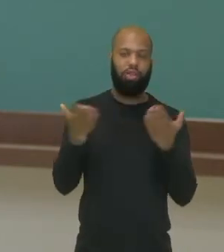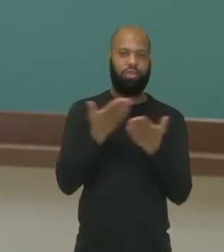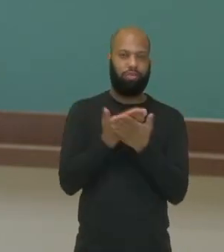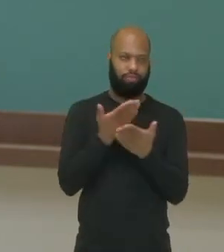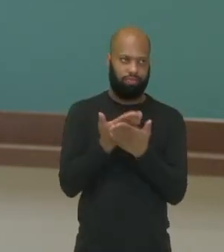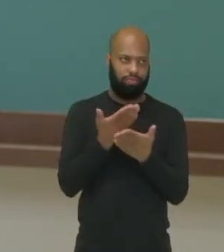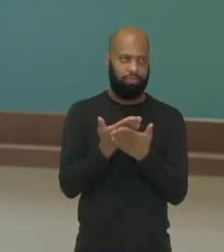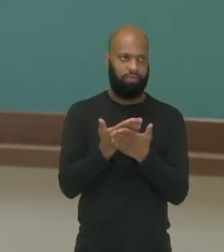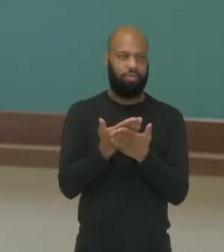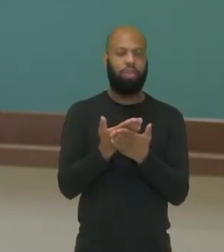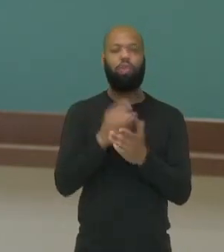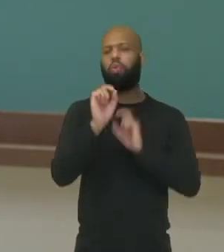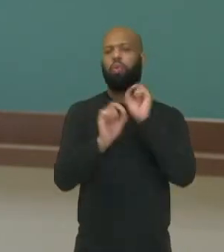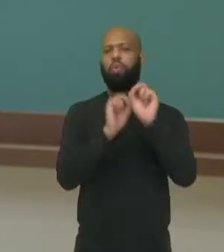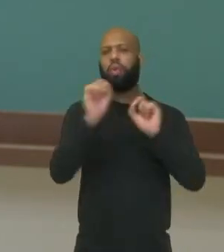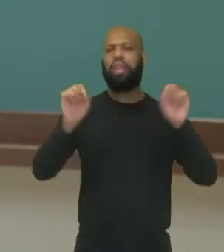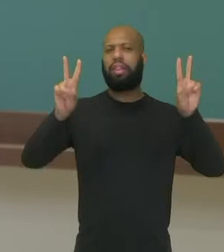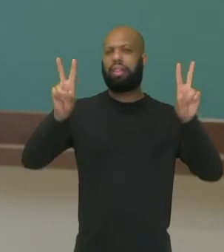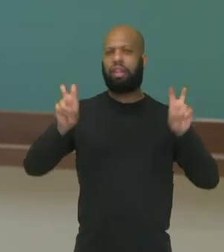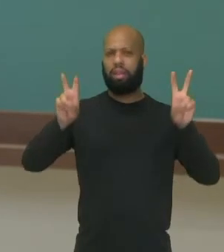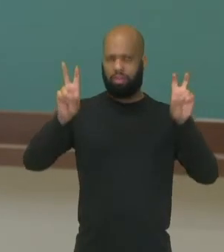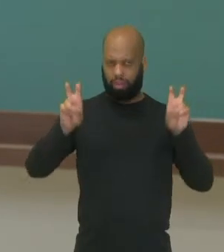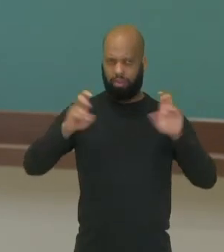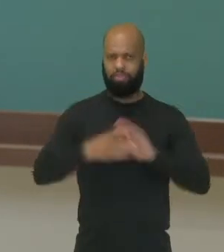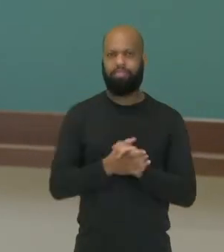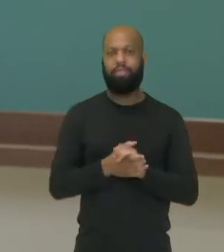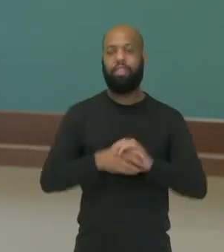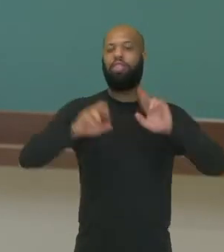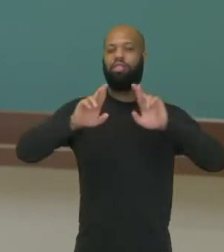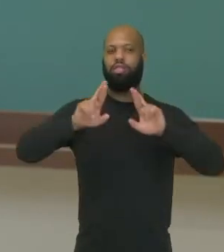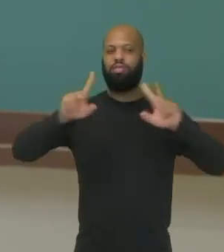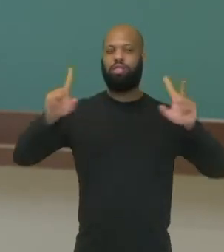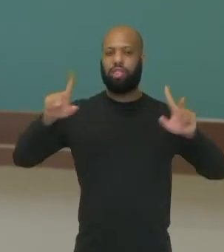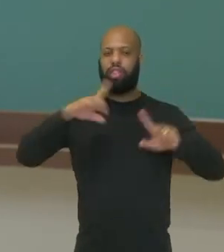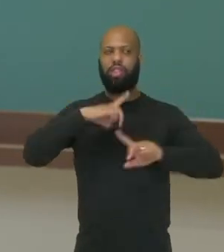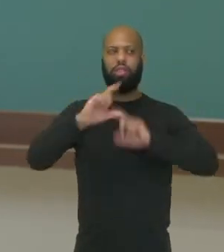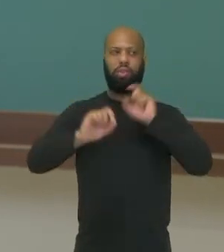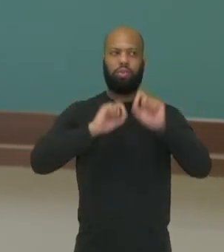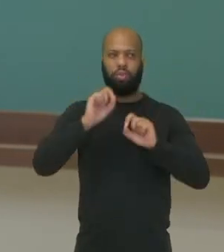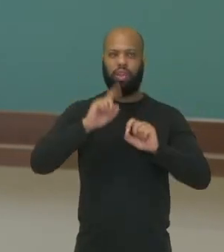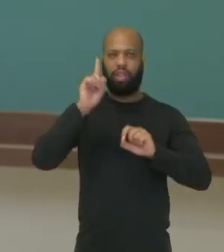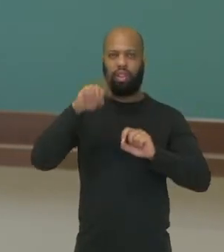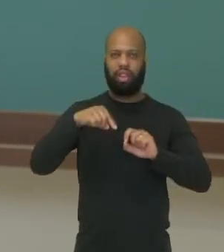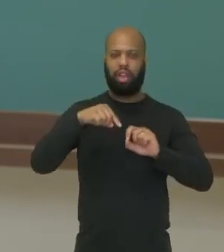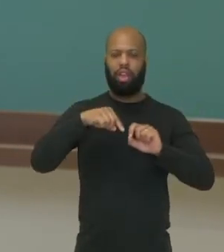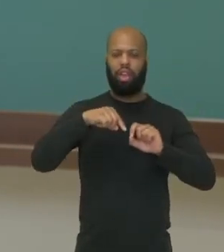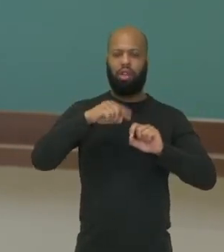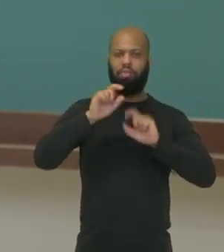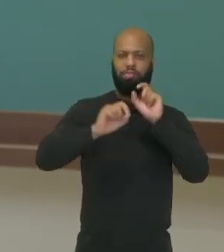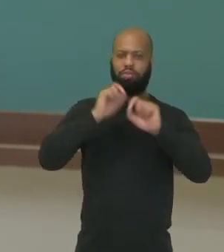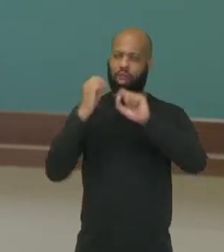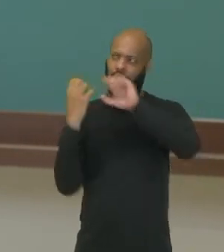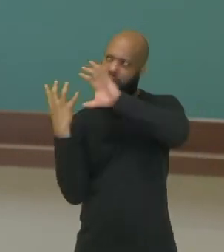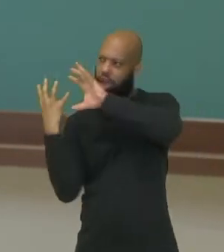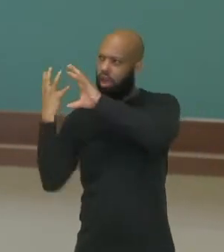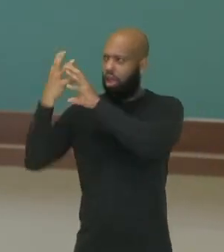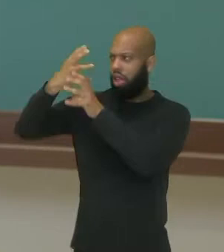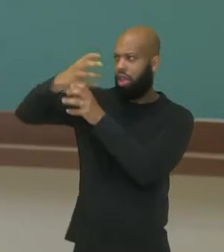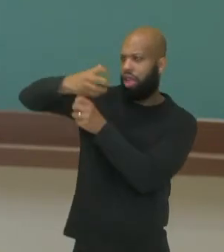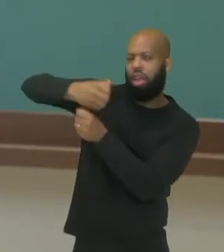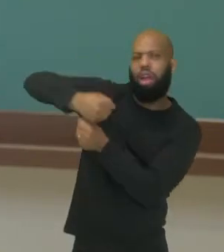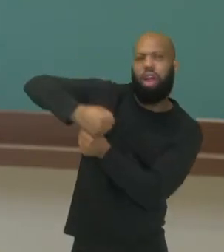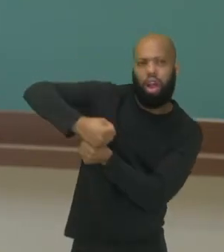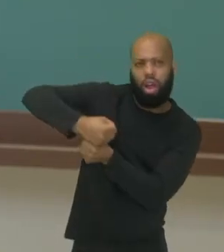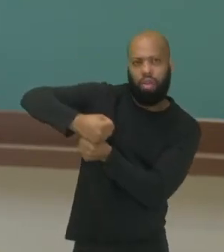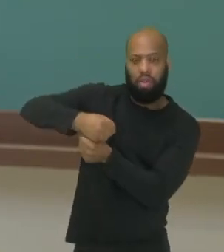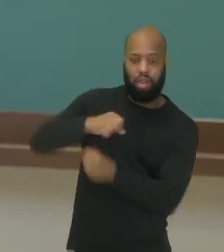hoje. Hoje nós teremos uma aula um pouquinho diferente, é o nivelamento. Mas o que é esse nivelamento, professora?